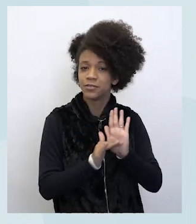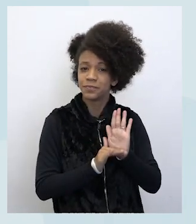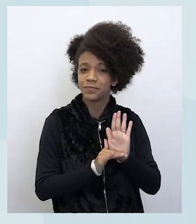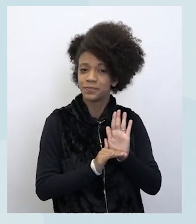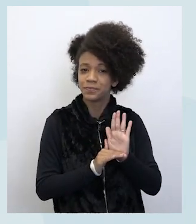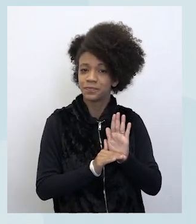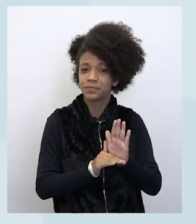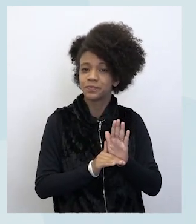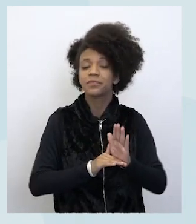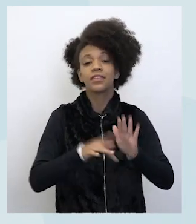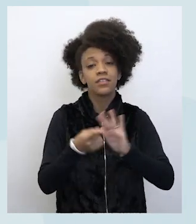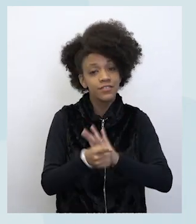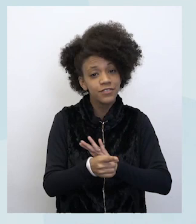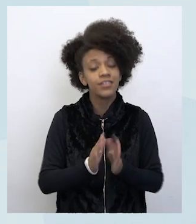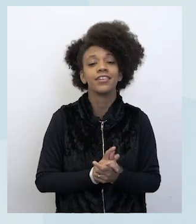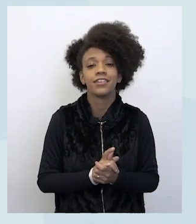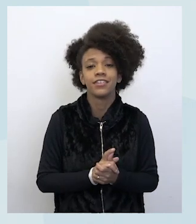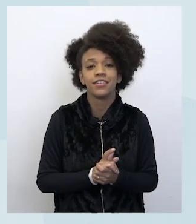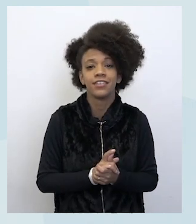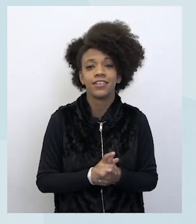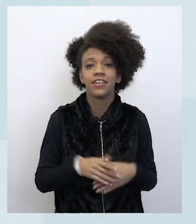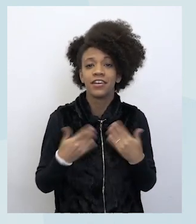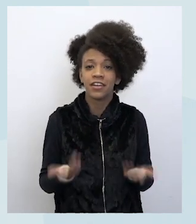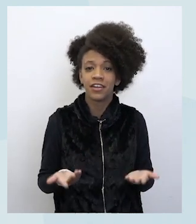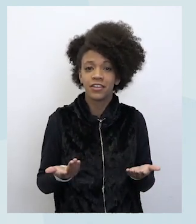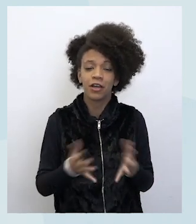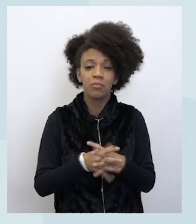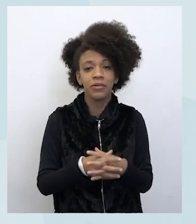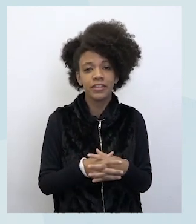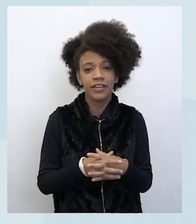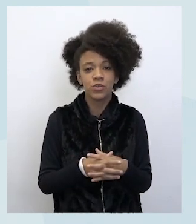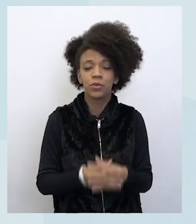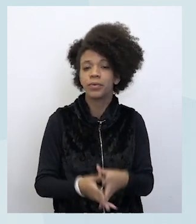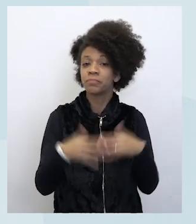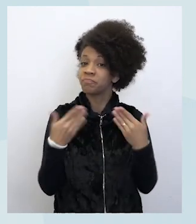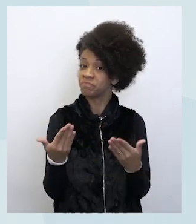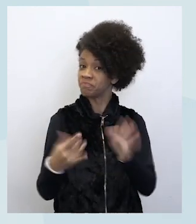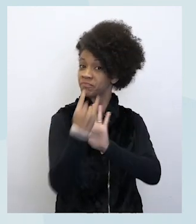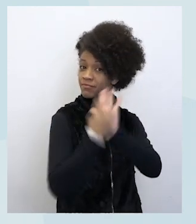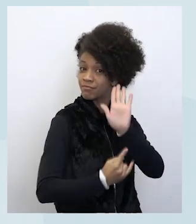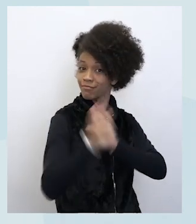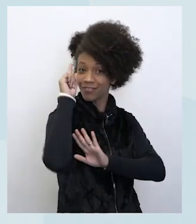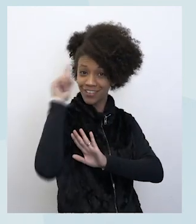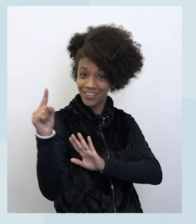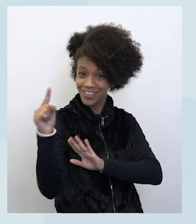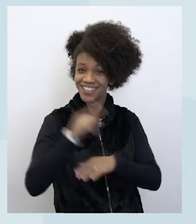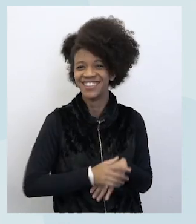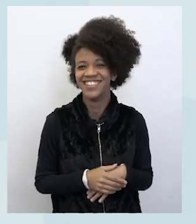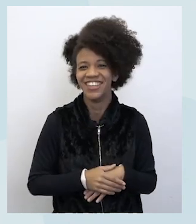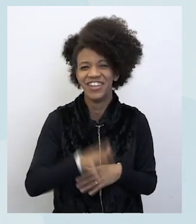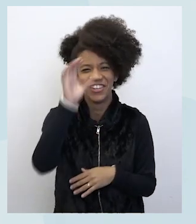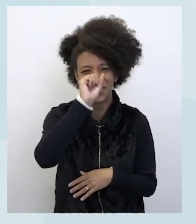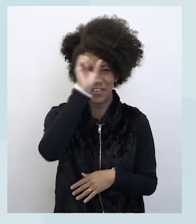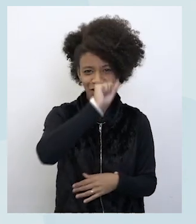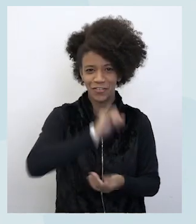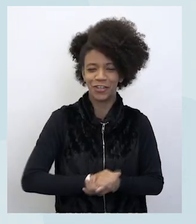inferior? Então, o que a gente vai fazer? A gente vai precisar colocar um espaço onde a gente vai colocar a data que a gente está preenchendo, o dia de